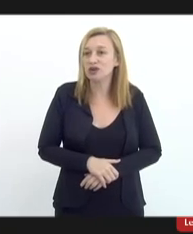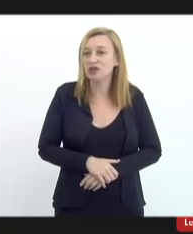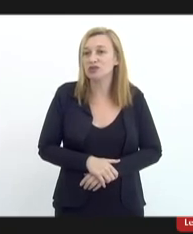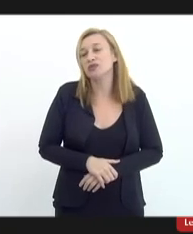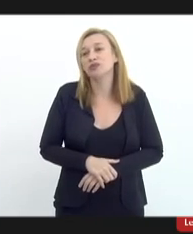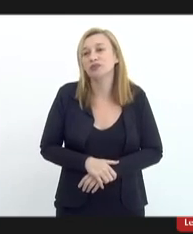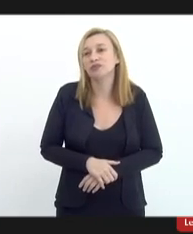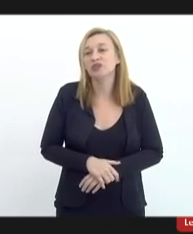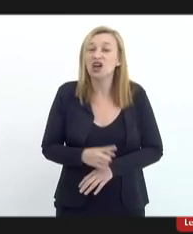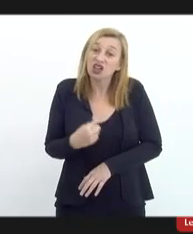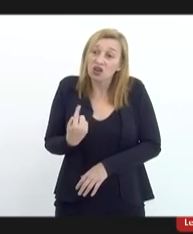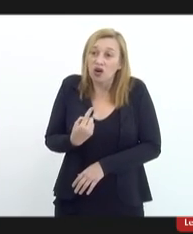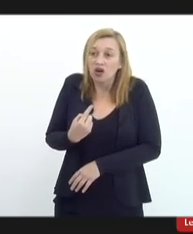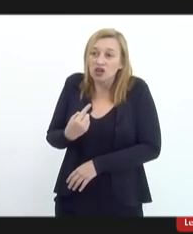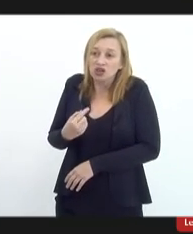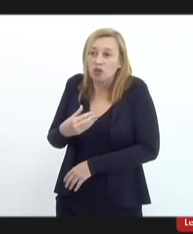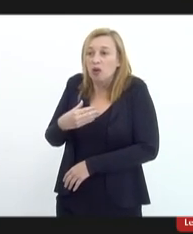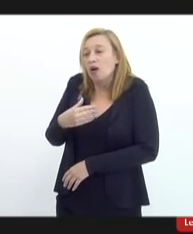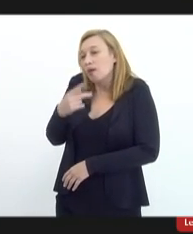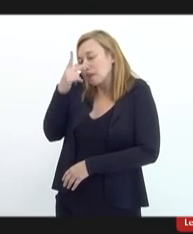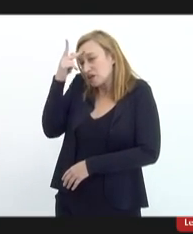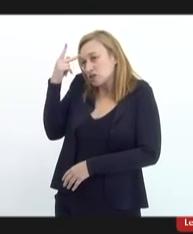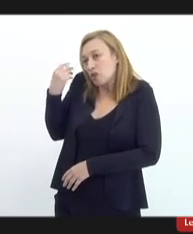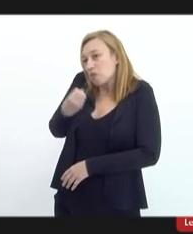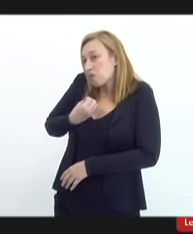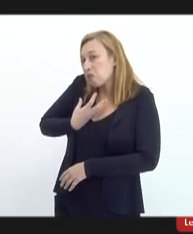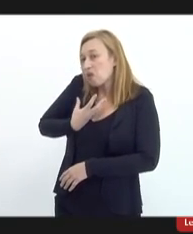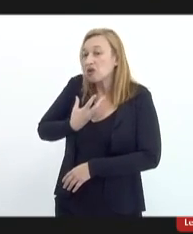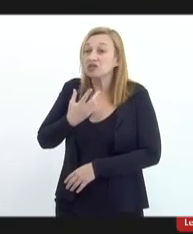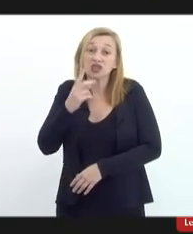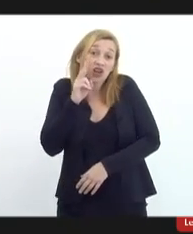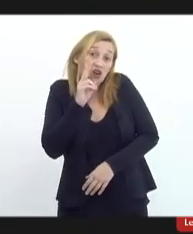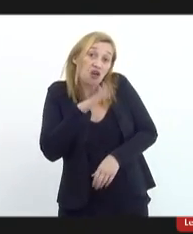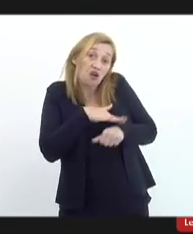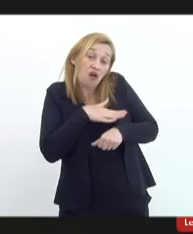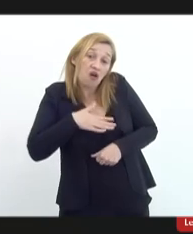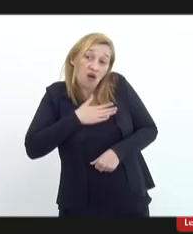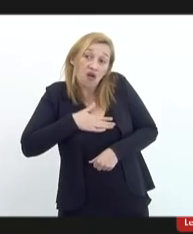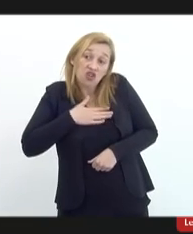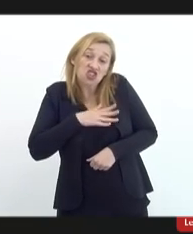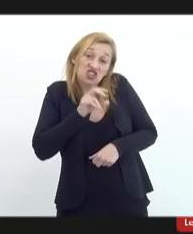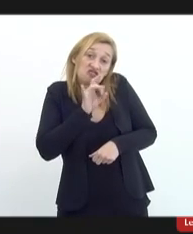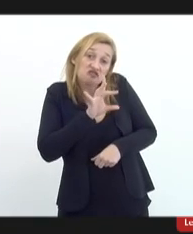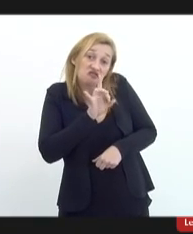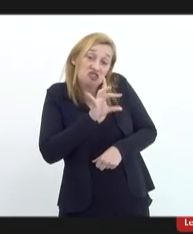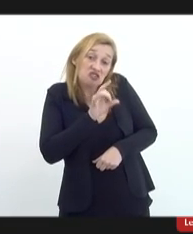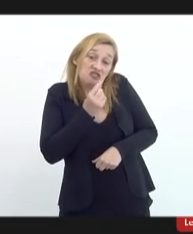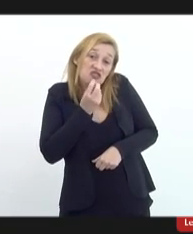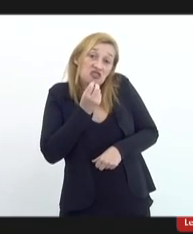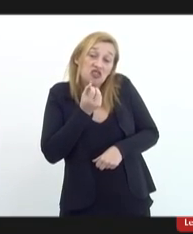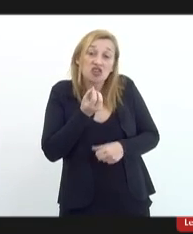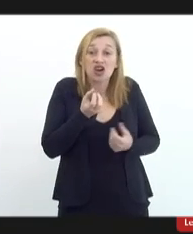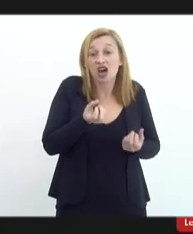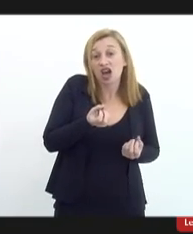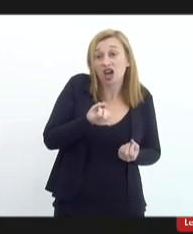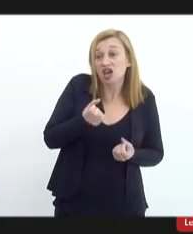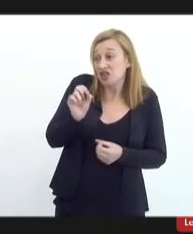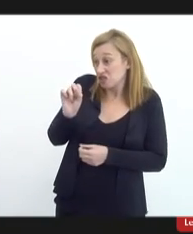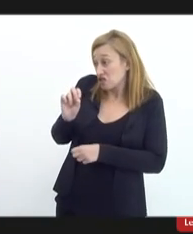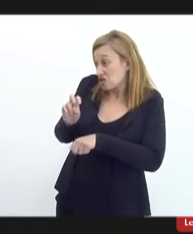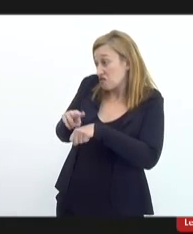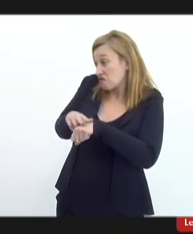bonzinhos. Olha, você, já que você gosta de verde, mas eu gosto do azul, mas eu vou te tolerar porque você gosta de